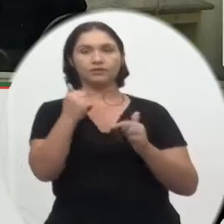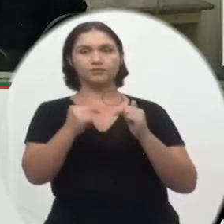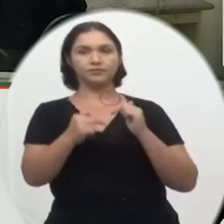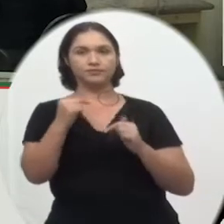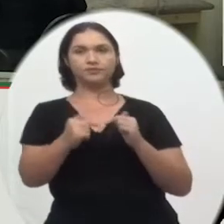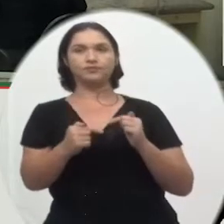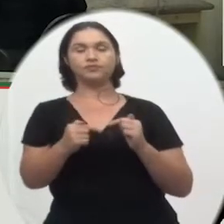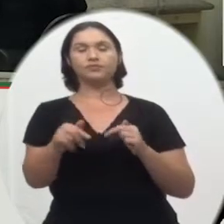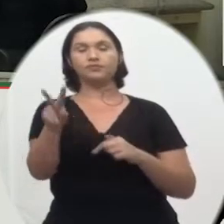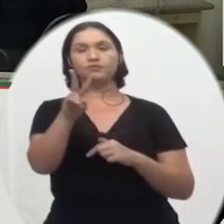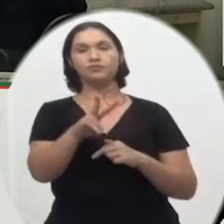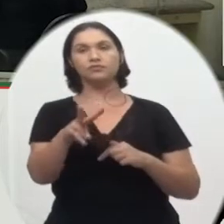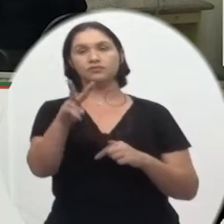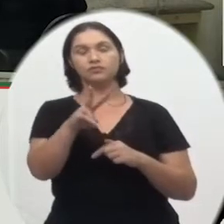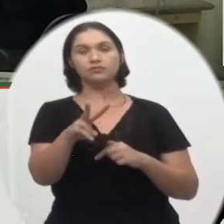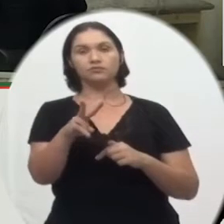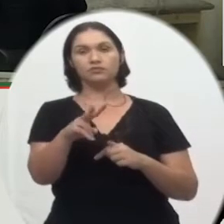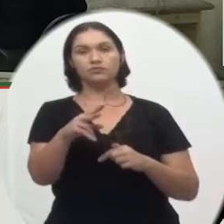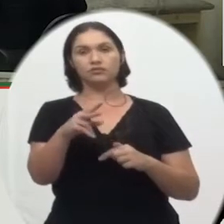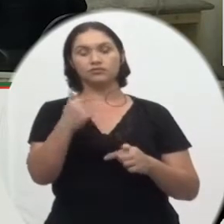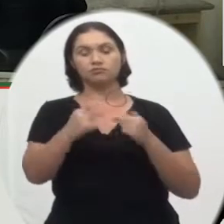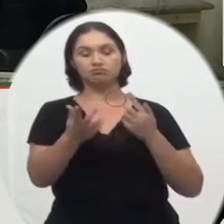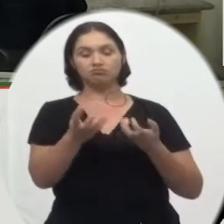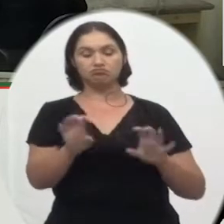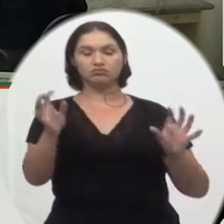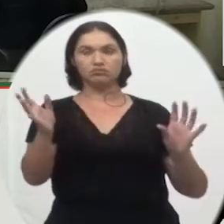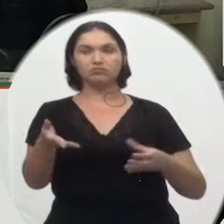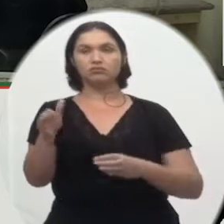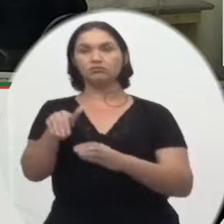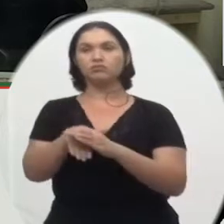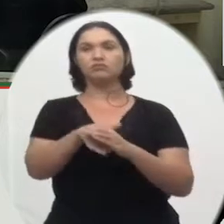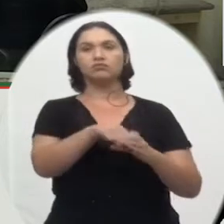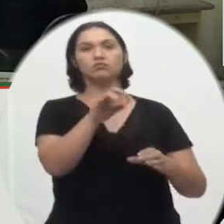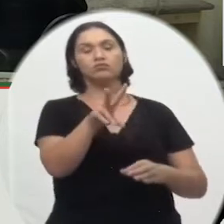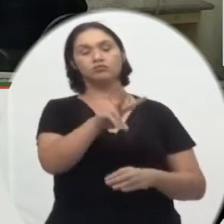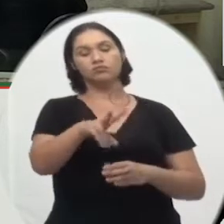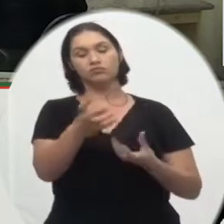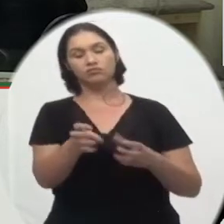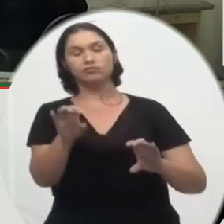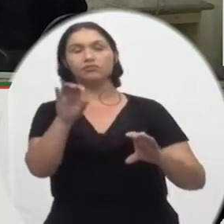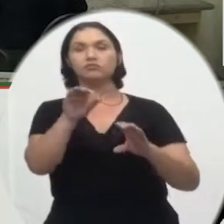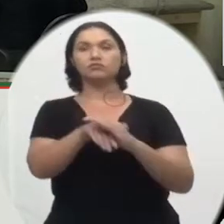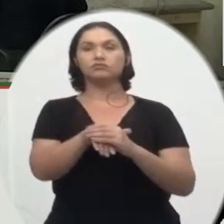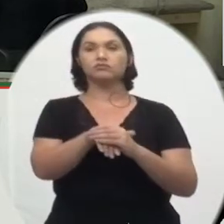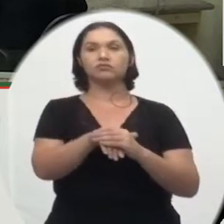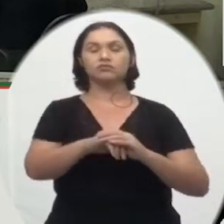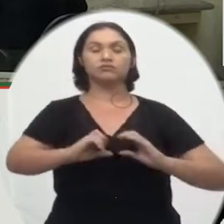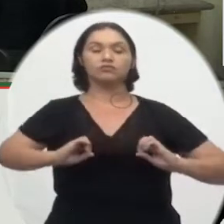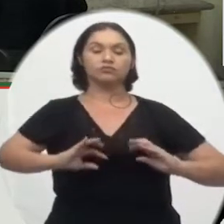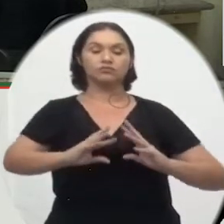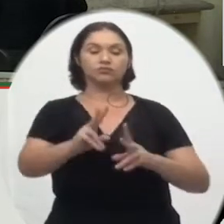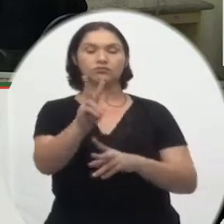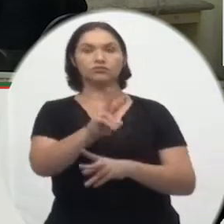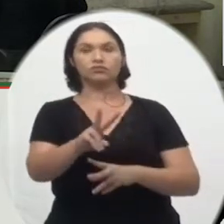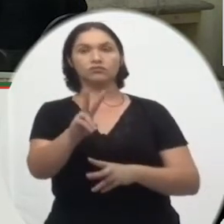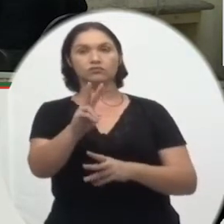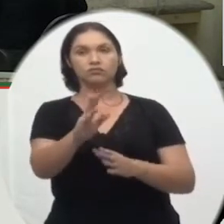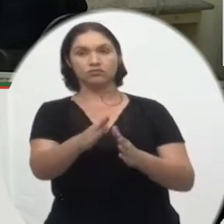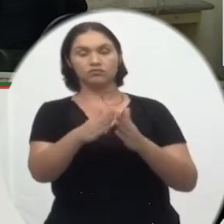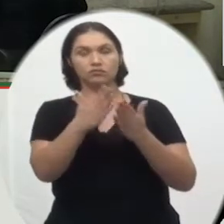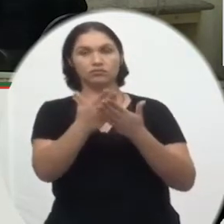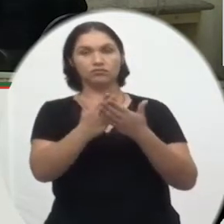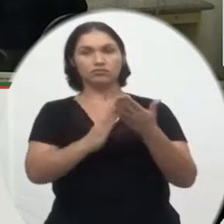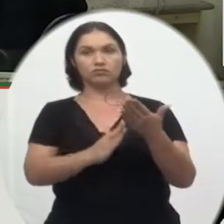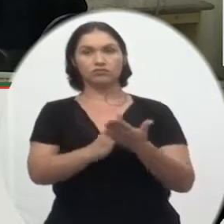discussão. Não havendo quem queira discutir, está em votação. Os favoráveis permaneçam como estão, os contrários se manifestem. Aprovado por